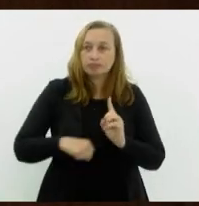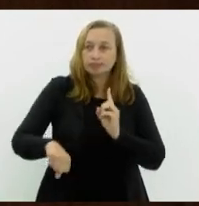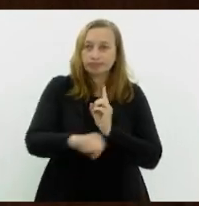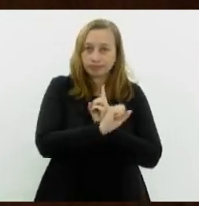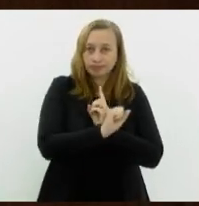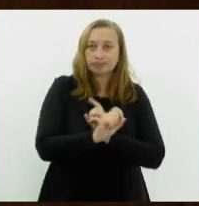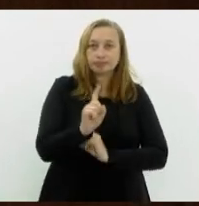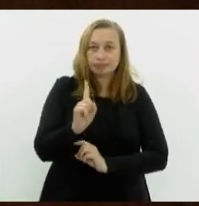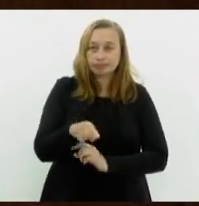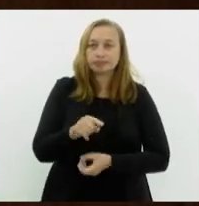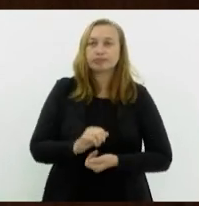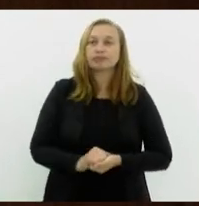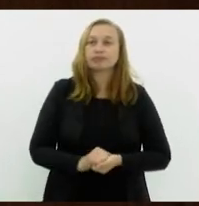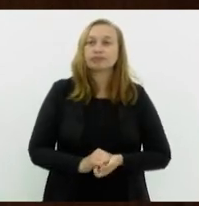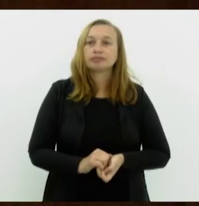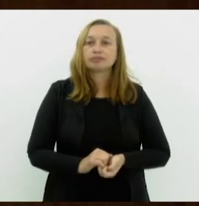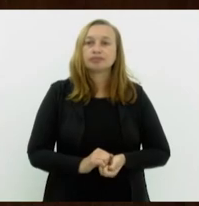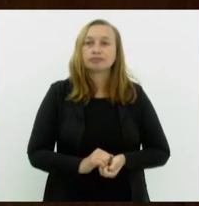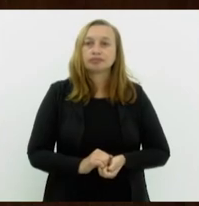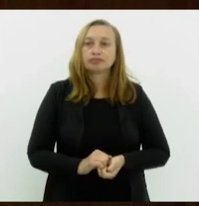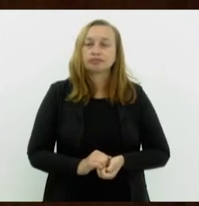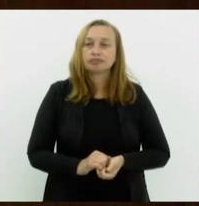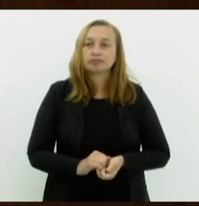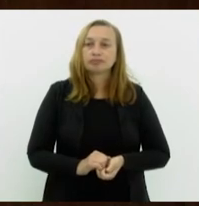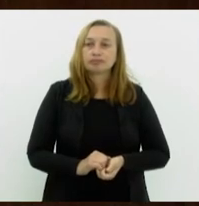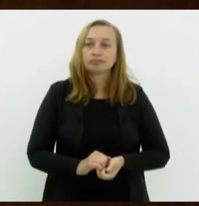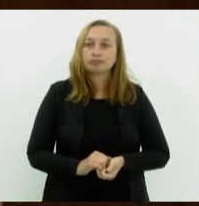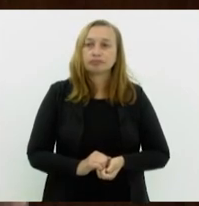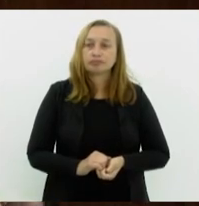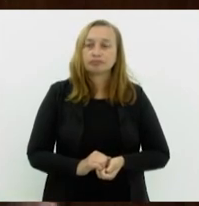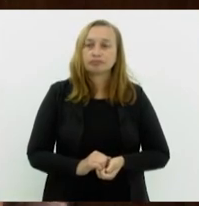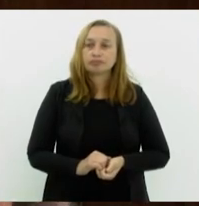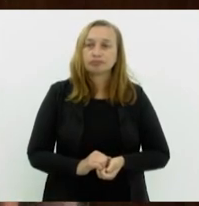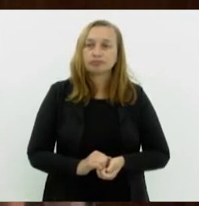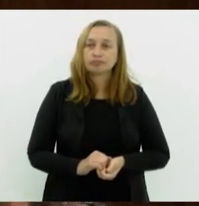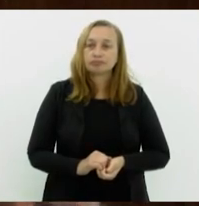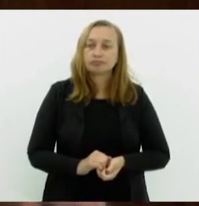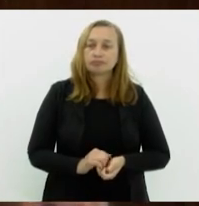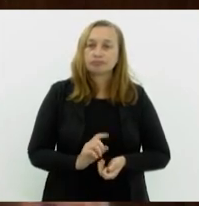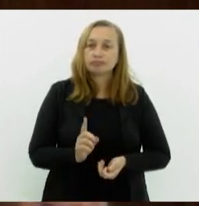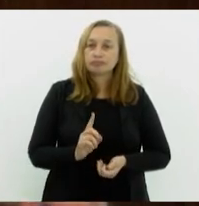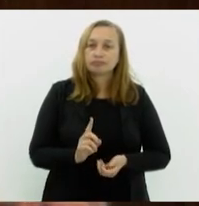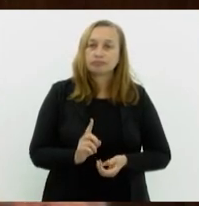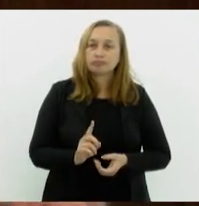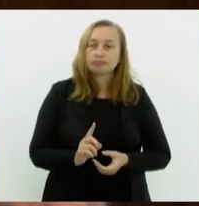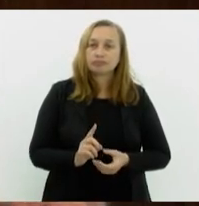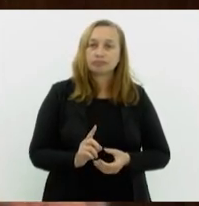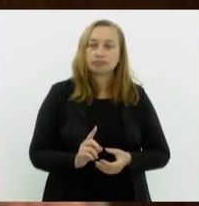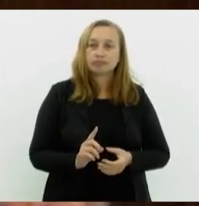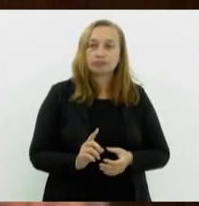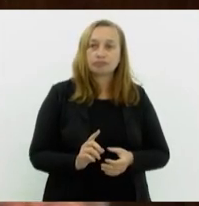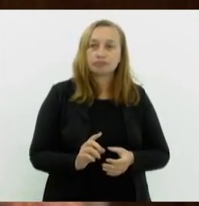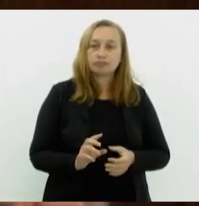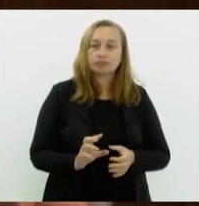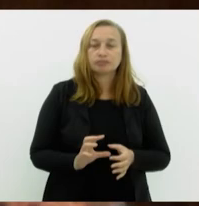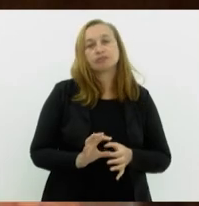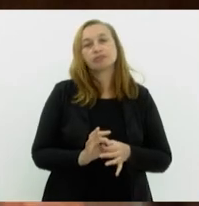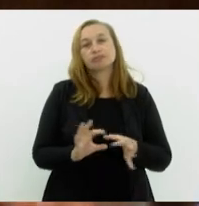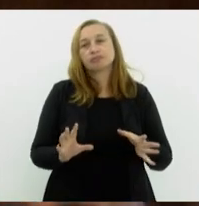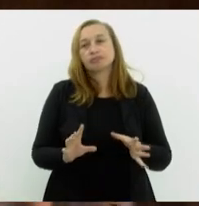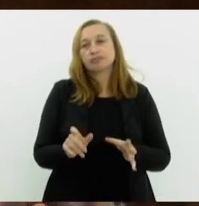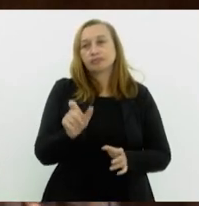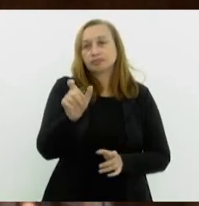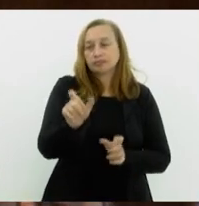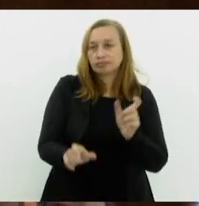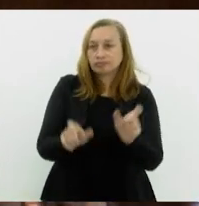né, para não deixar completamente inadimplentes, ilegais, pessoas que estão sem condições de